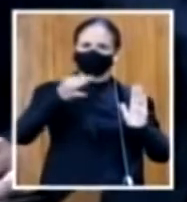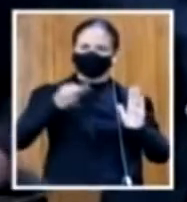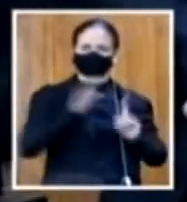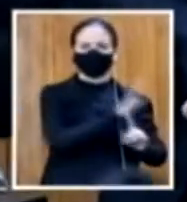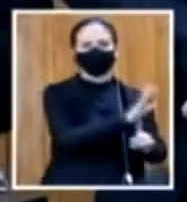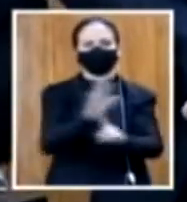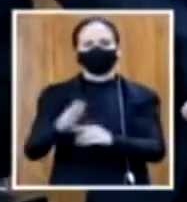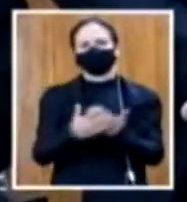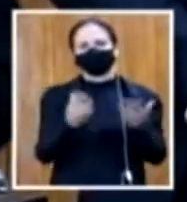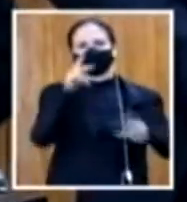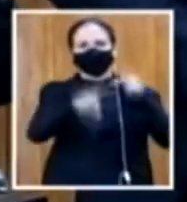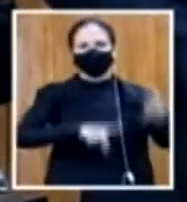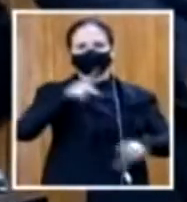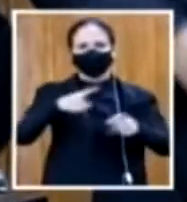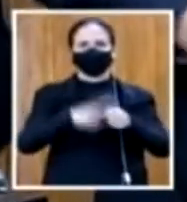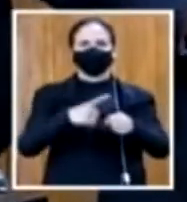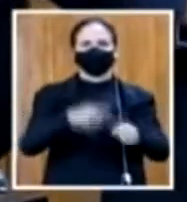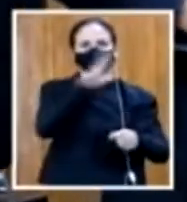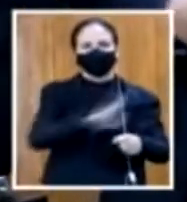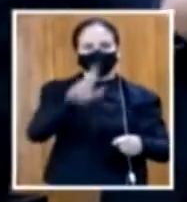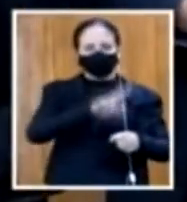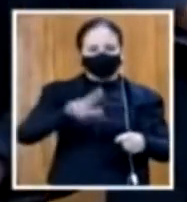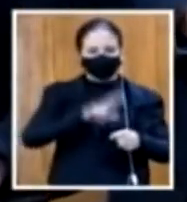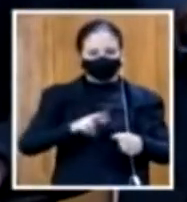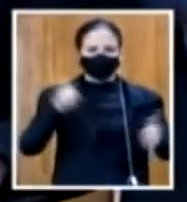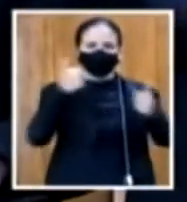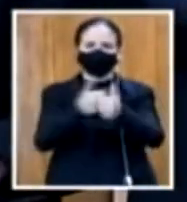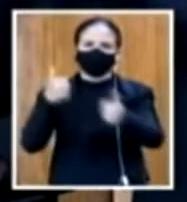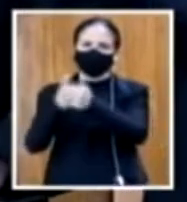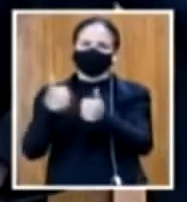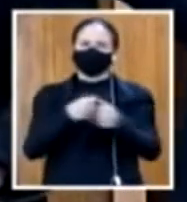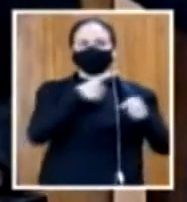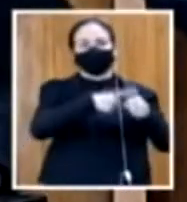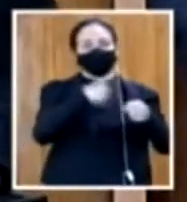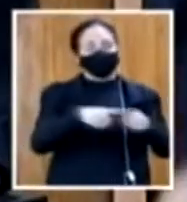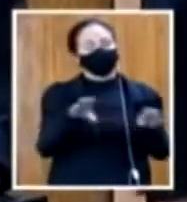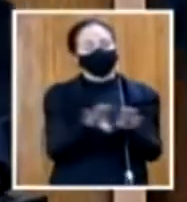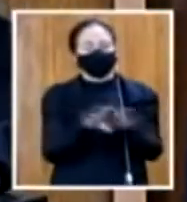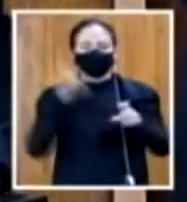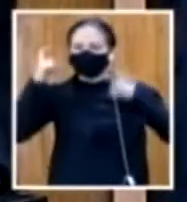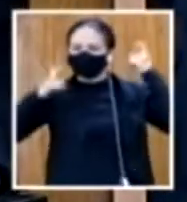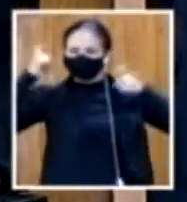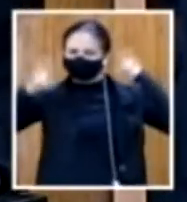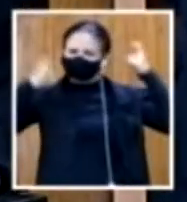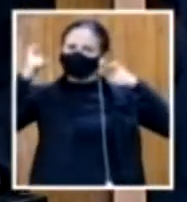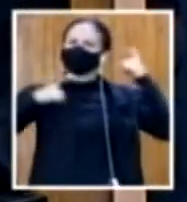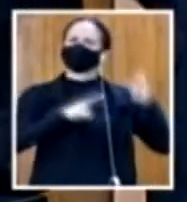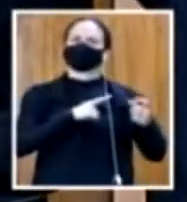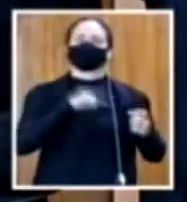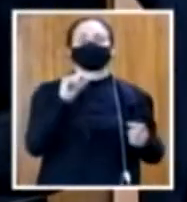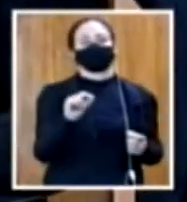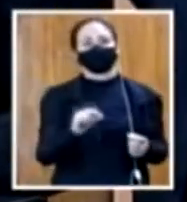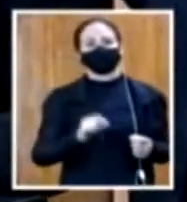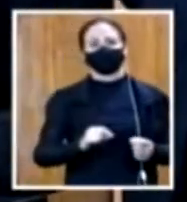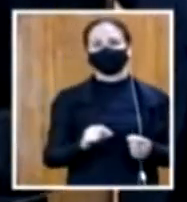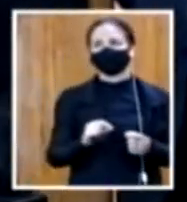população geral, a cidade, a região, Minas Gerais e o Brasil, uma preocupação que nós estamos tendo, o que vai